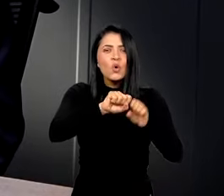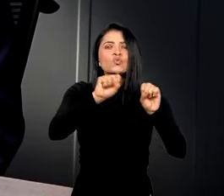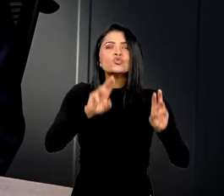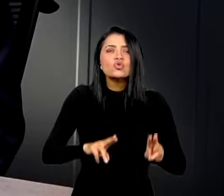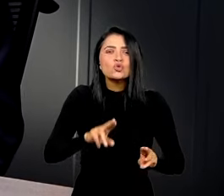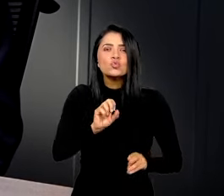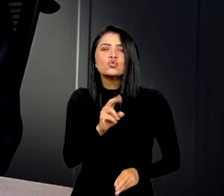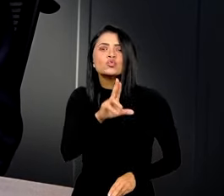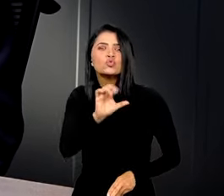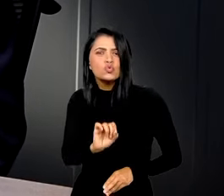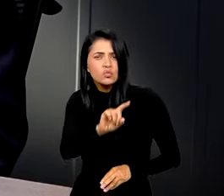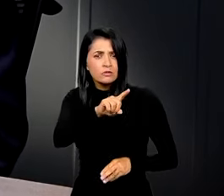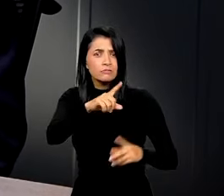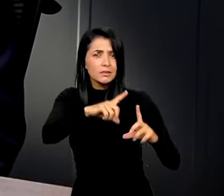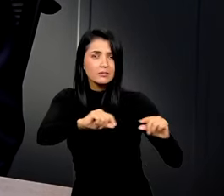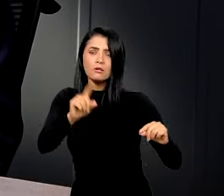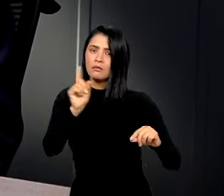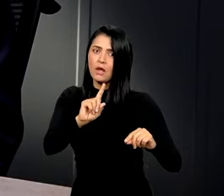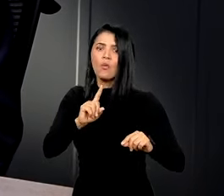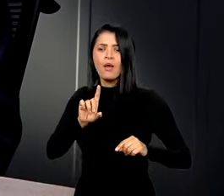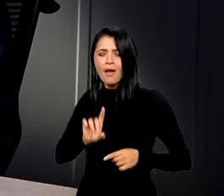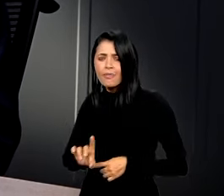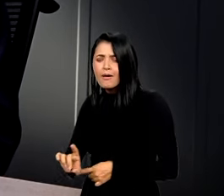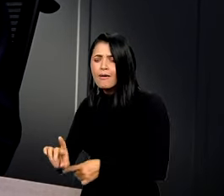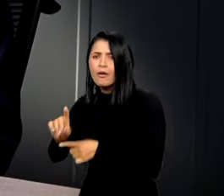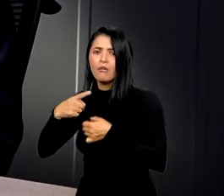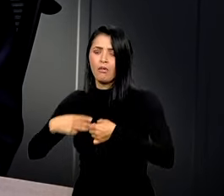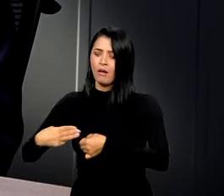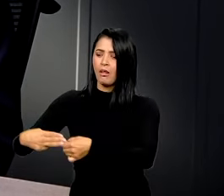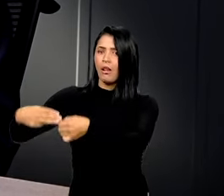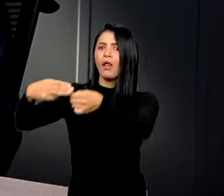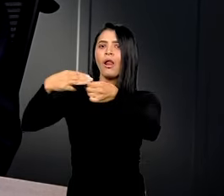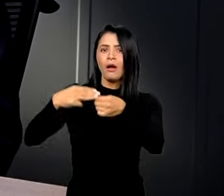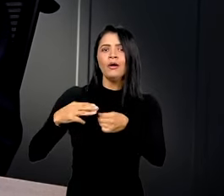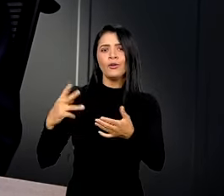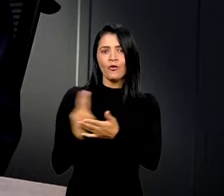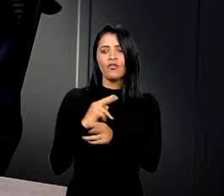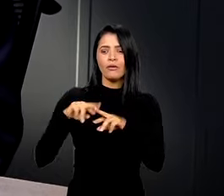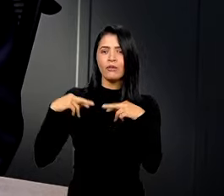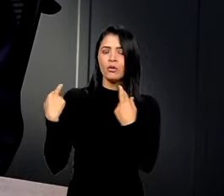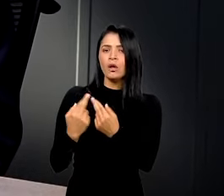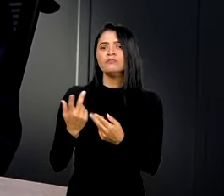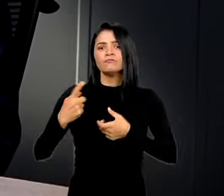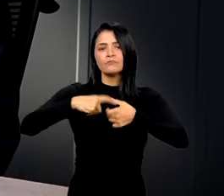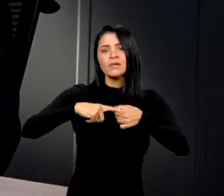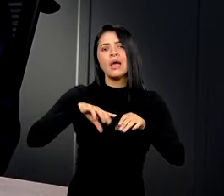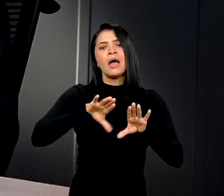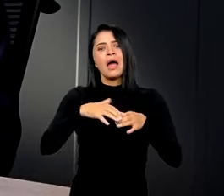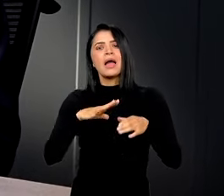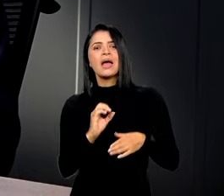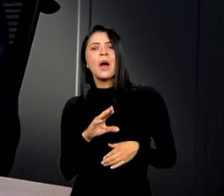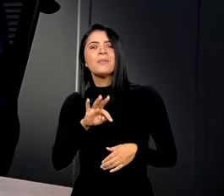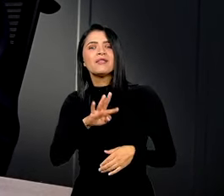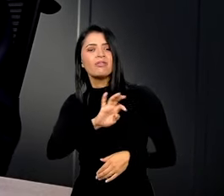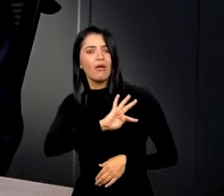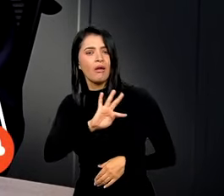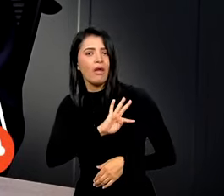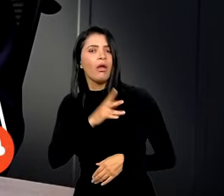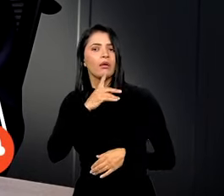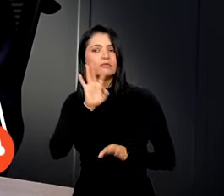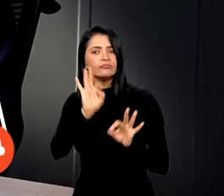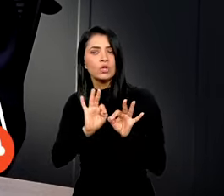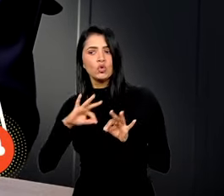em cada município. Então, nós resgatamos as pactuações, as câmaras técnicas, formulando coletivamente